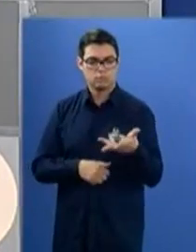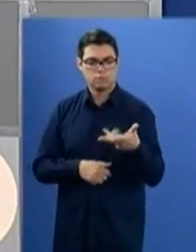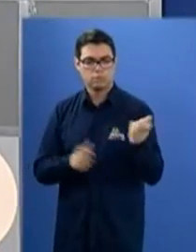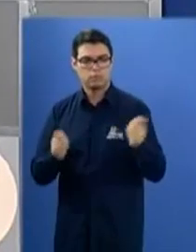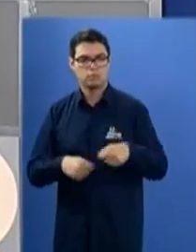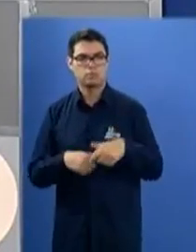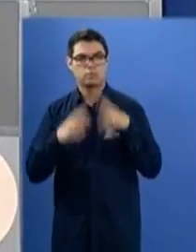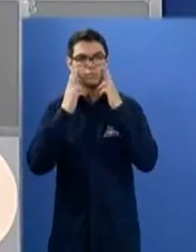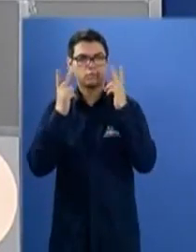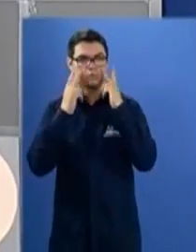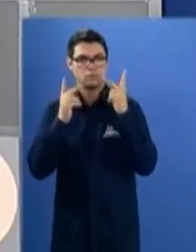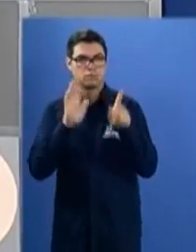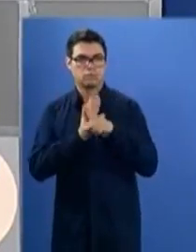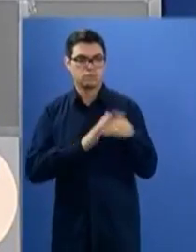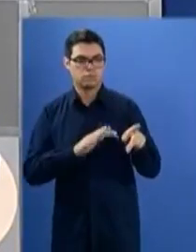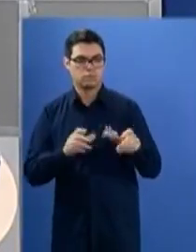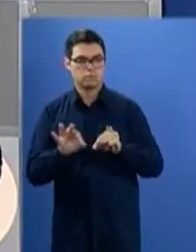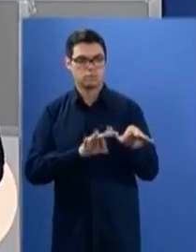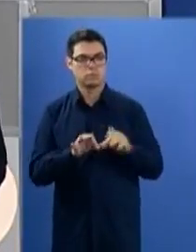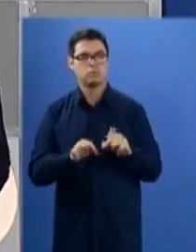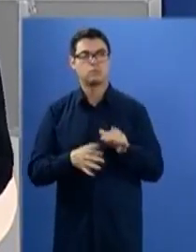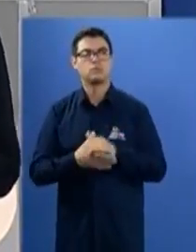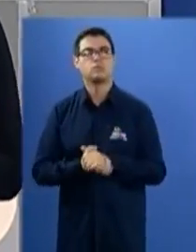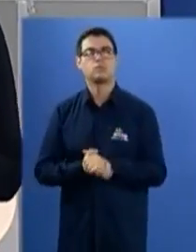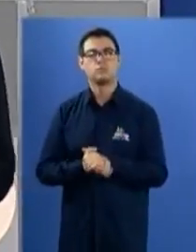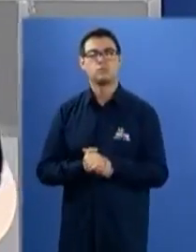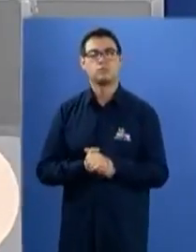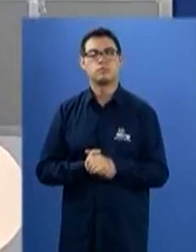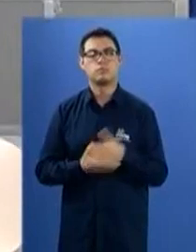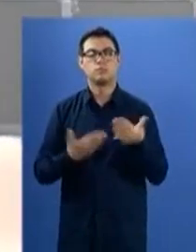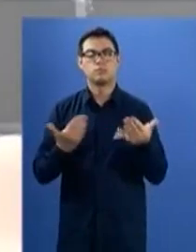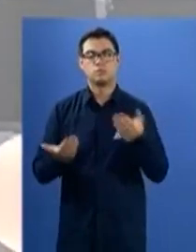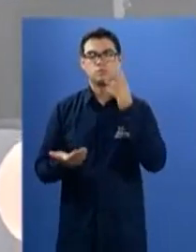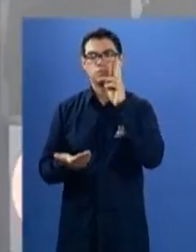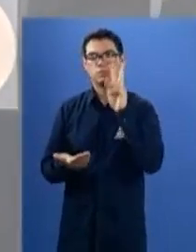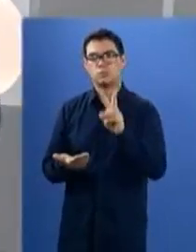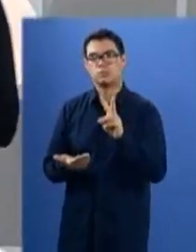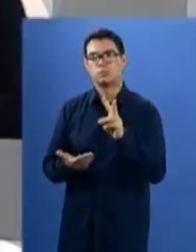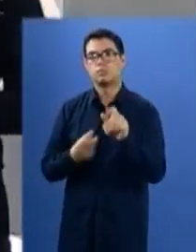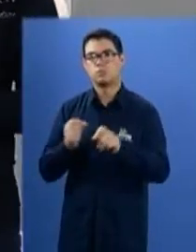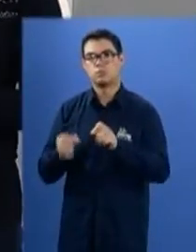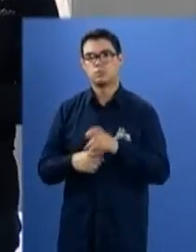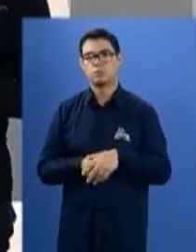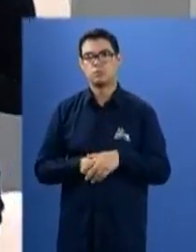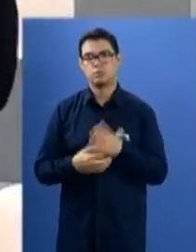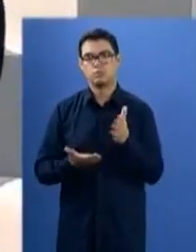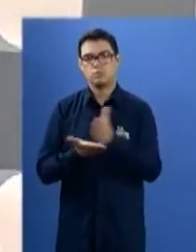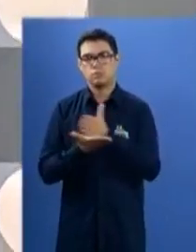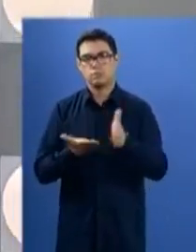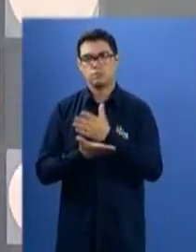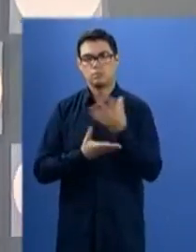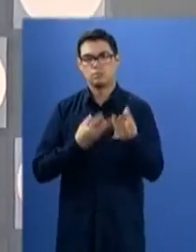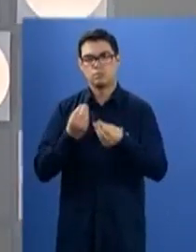velocidade normal da operação. Então nós vemos aqui algumas coisas